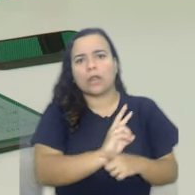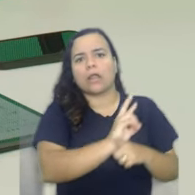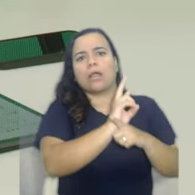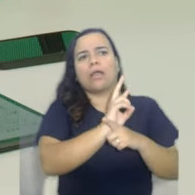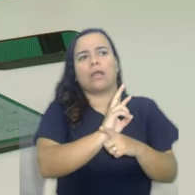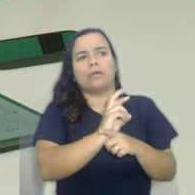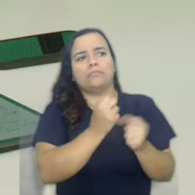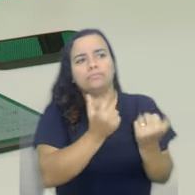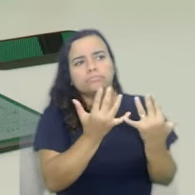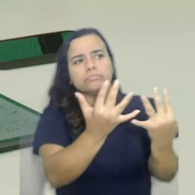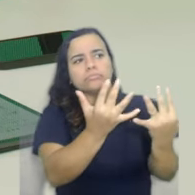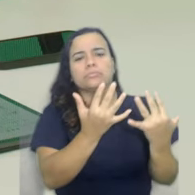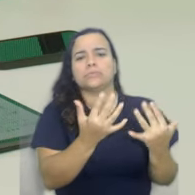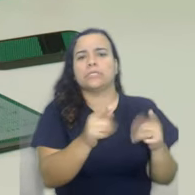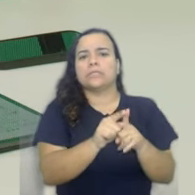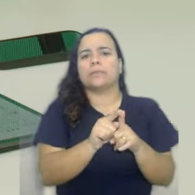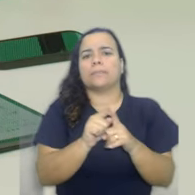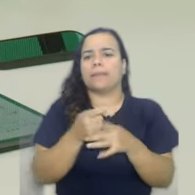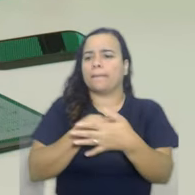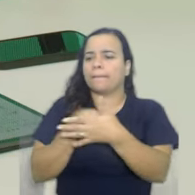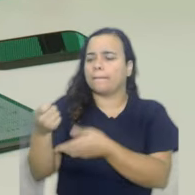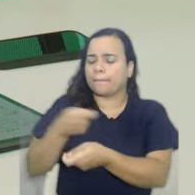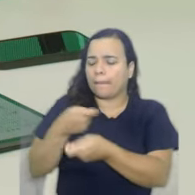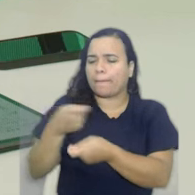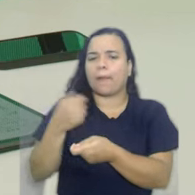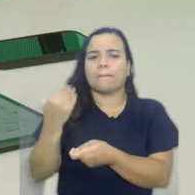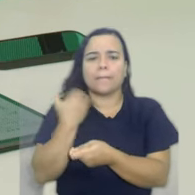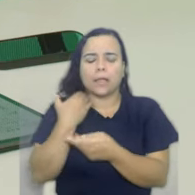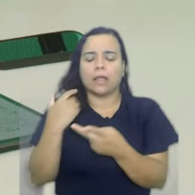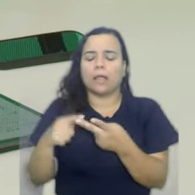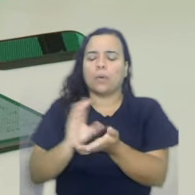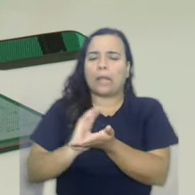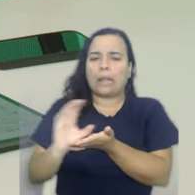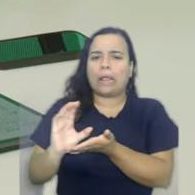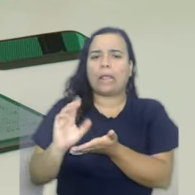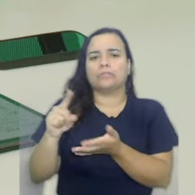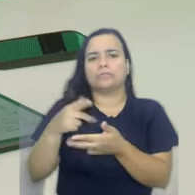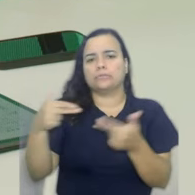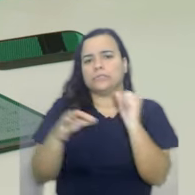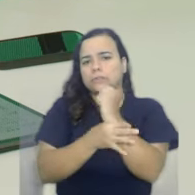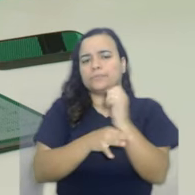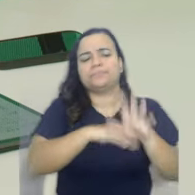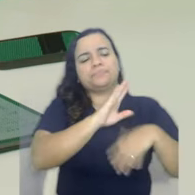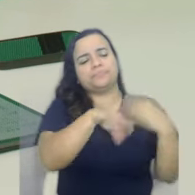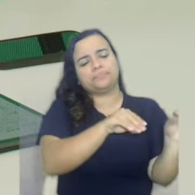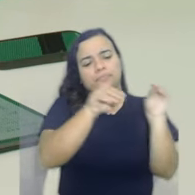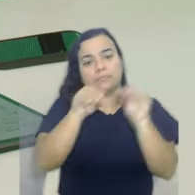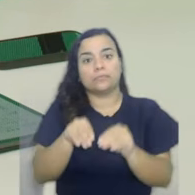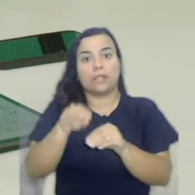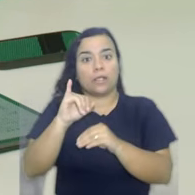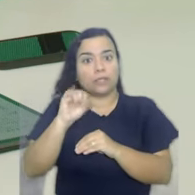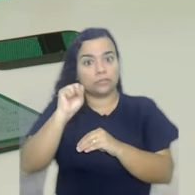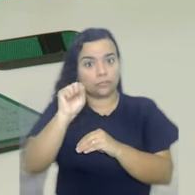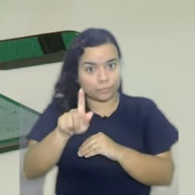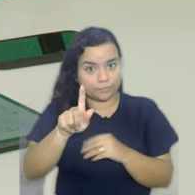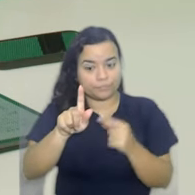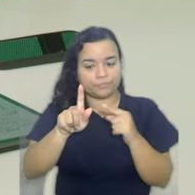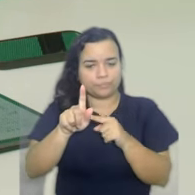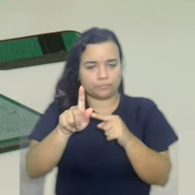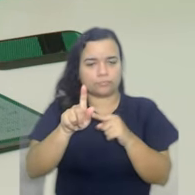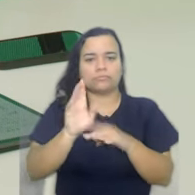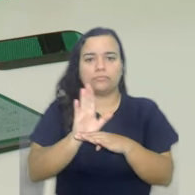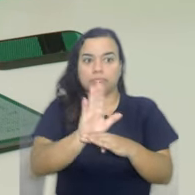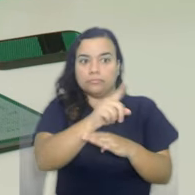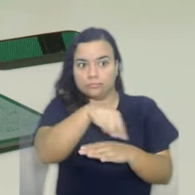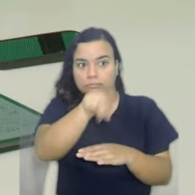Crédito banco seguradora e depois disso fomos pra isg para ajudar o produtor rural a ter